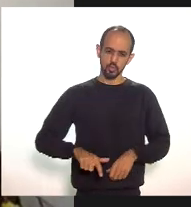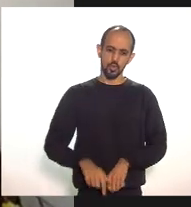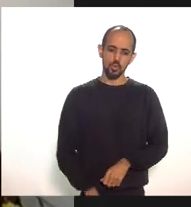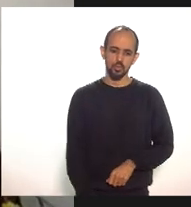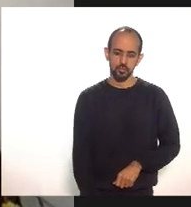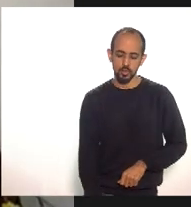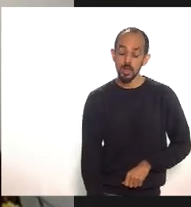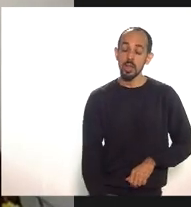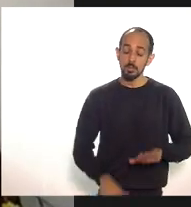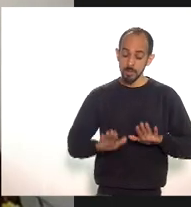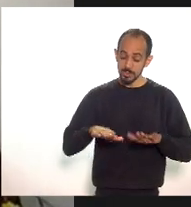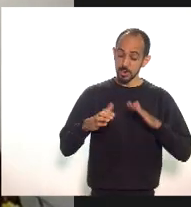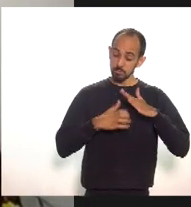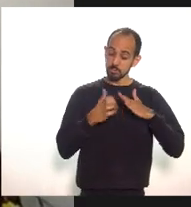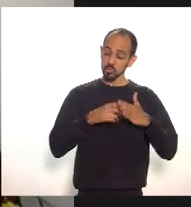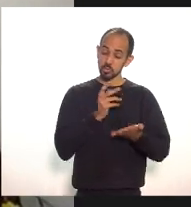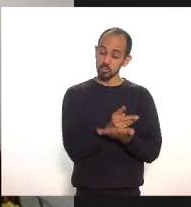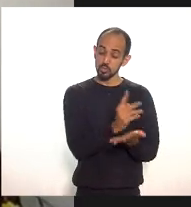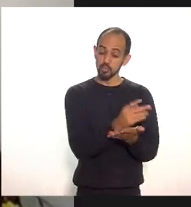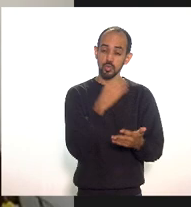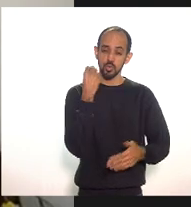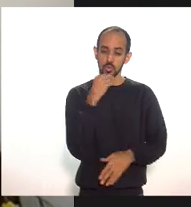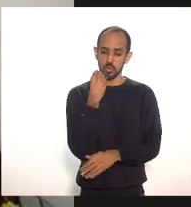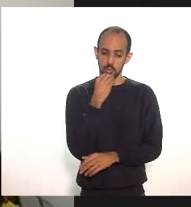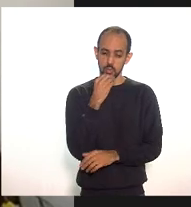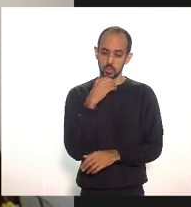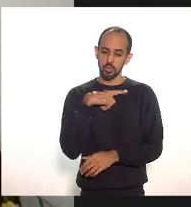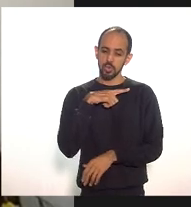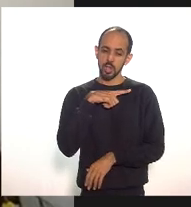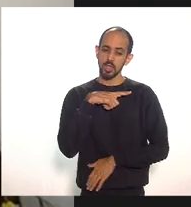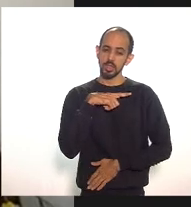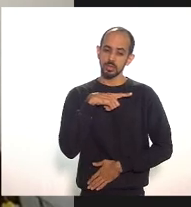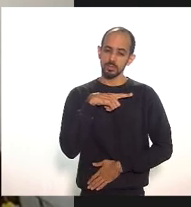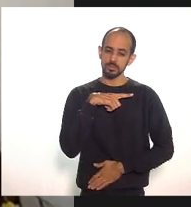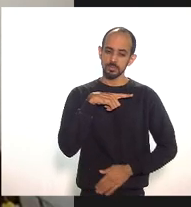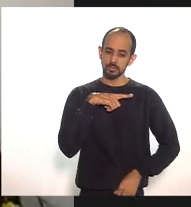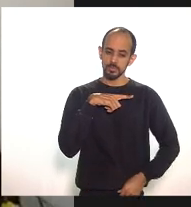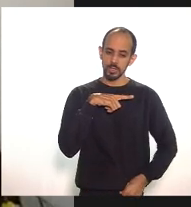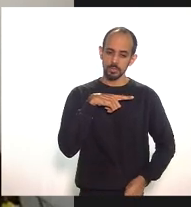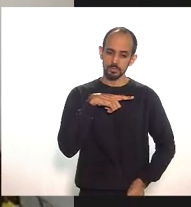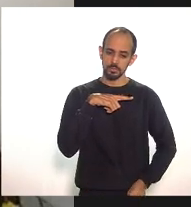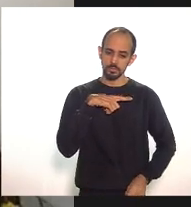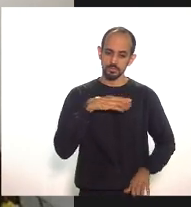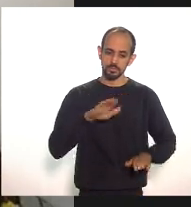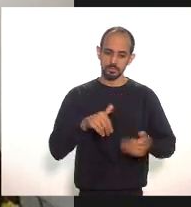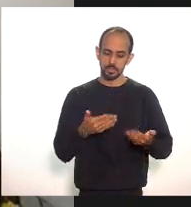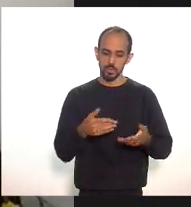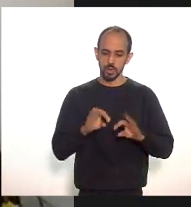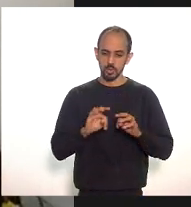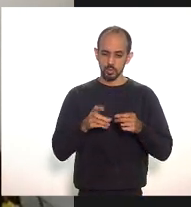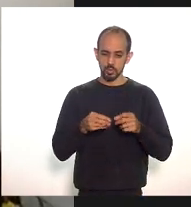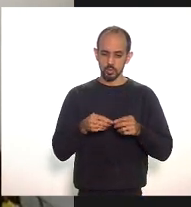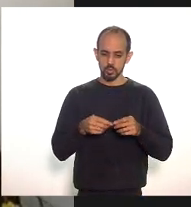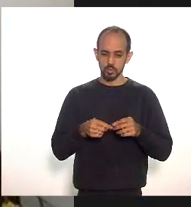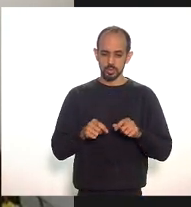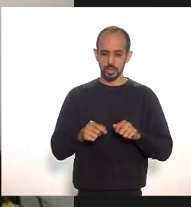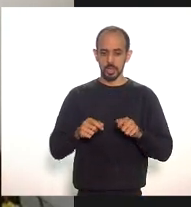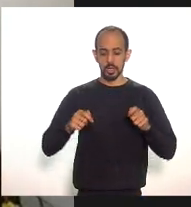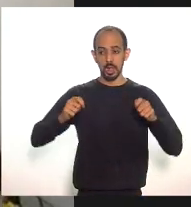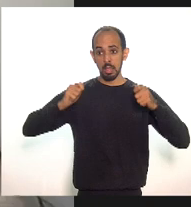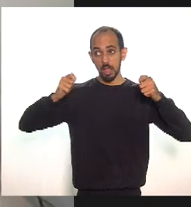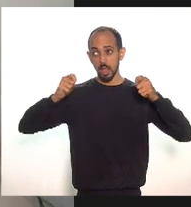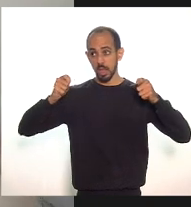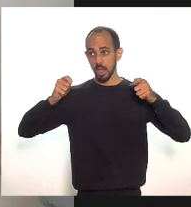superavitária gente tem aí um um lucro até hoje era os Defensores da